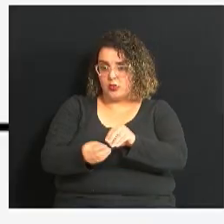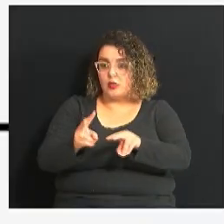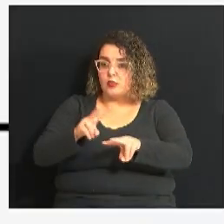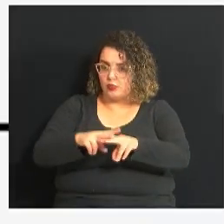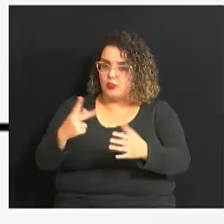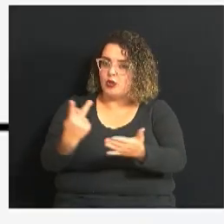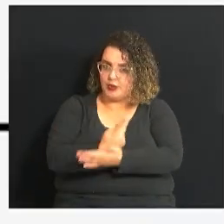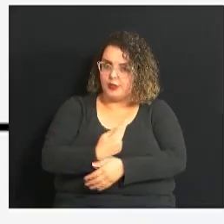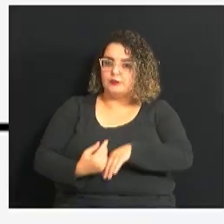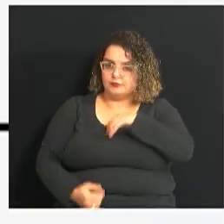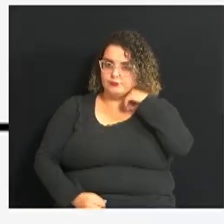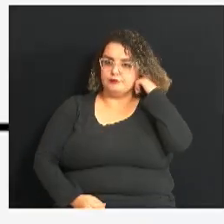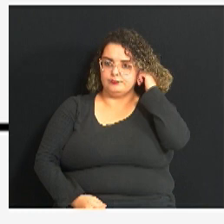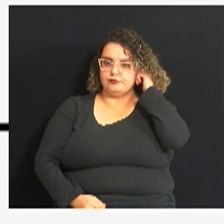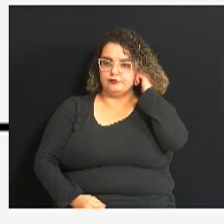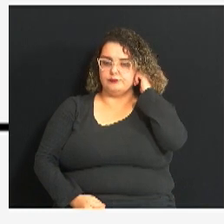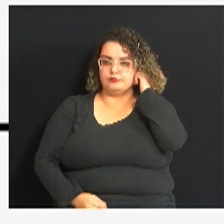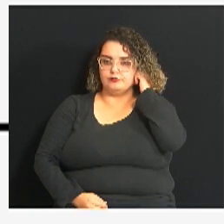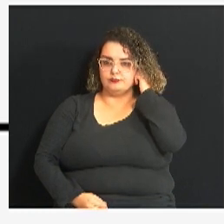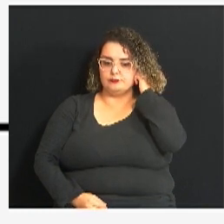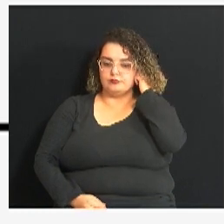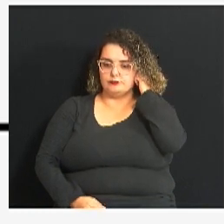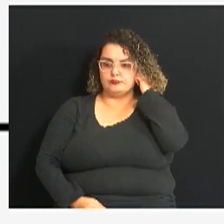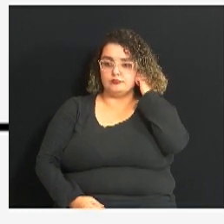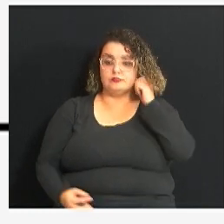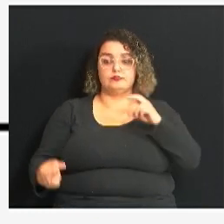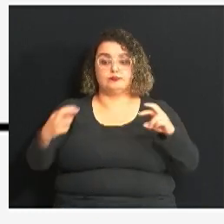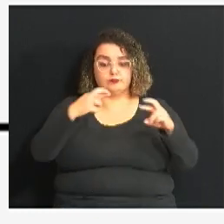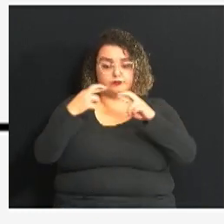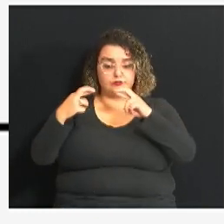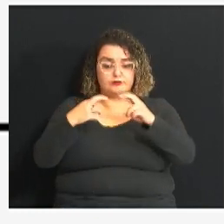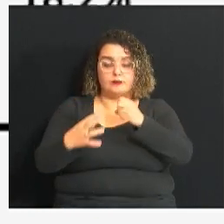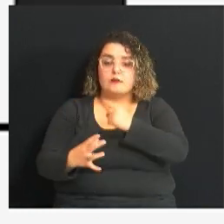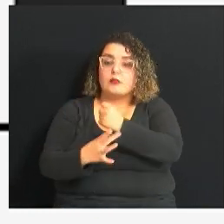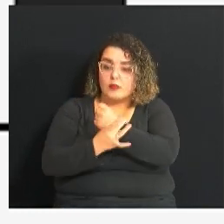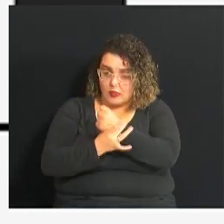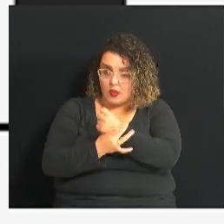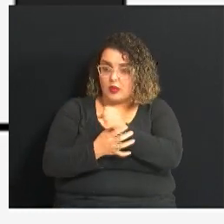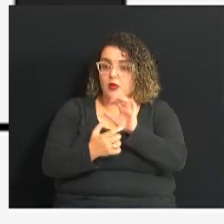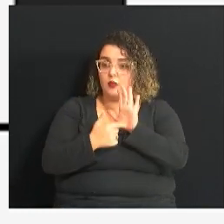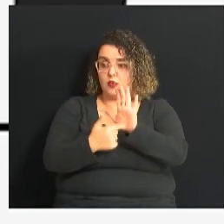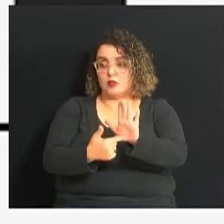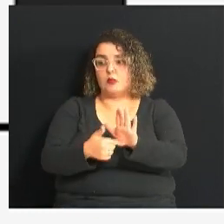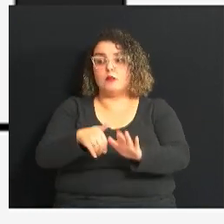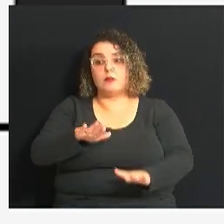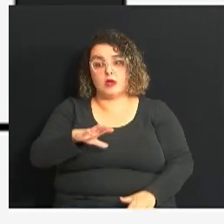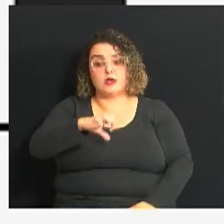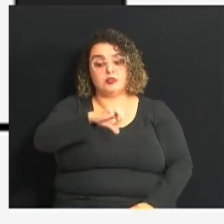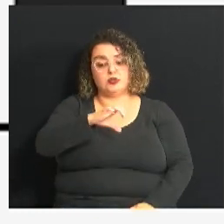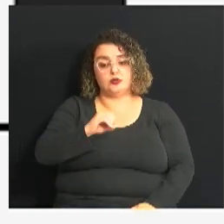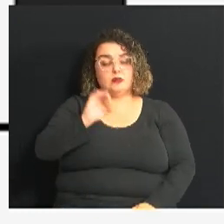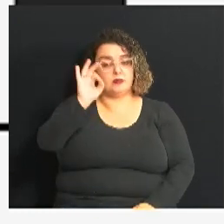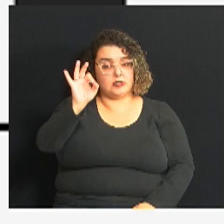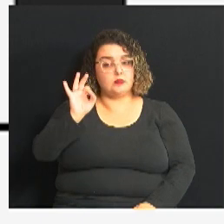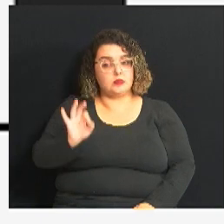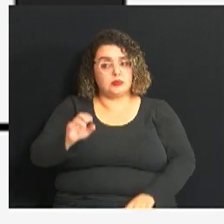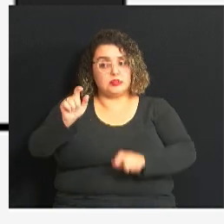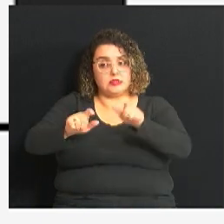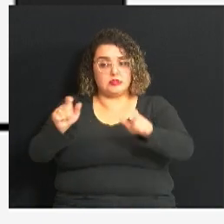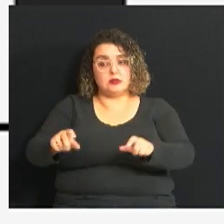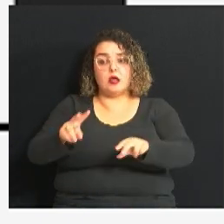por engano um estudo feito pela rede de observatórios de segurança mostrou que mais de noventa porcento das pessoas